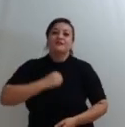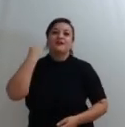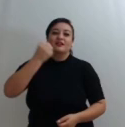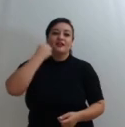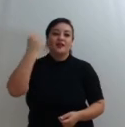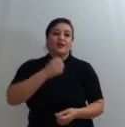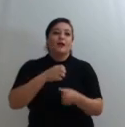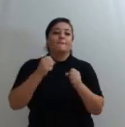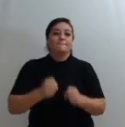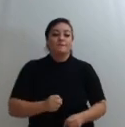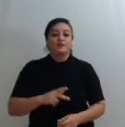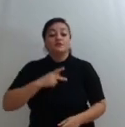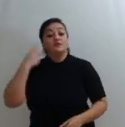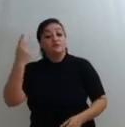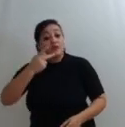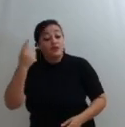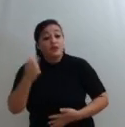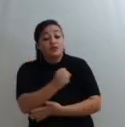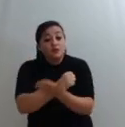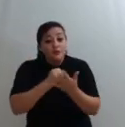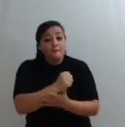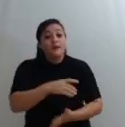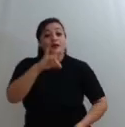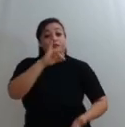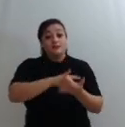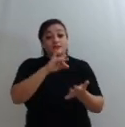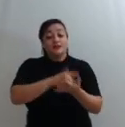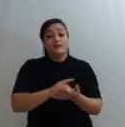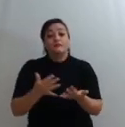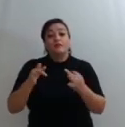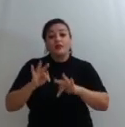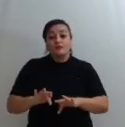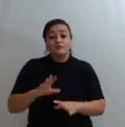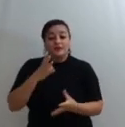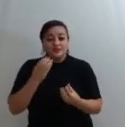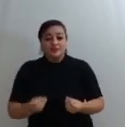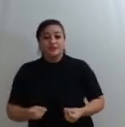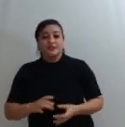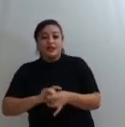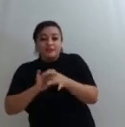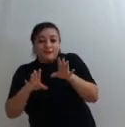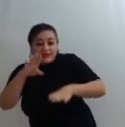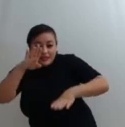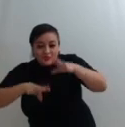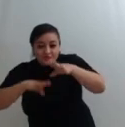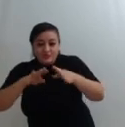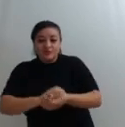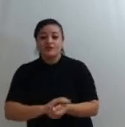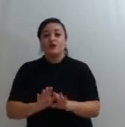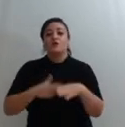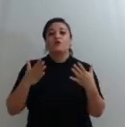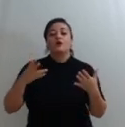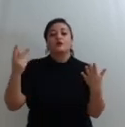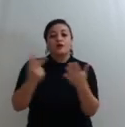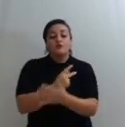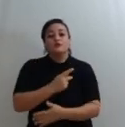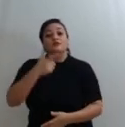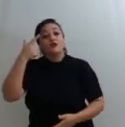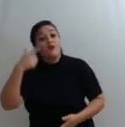ser valorado com base num caso concreto para fins de concessão de livramento condicional quanto a fatos ocorridos antes da entrada